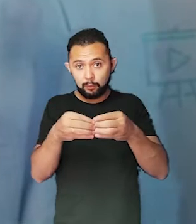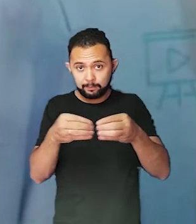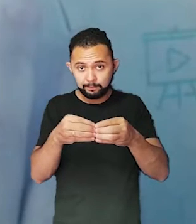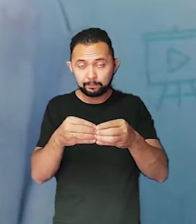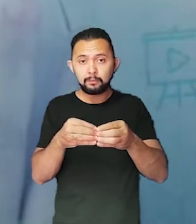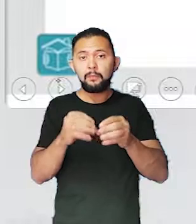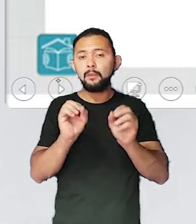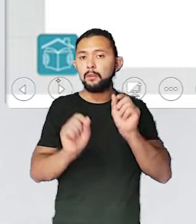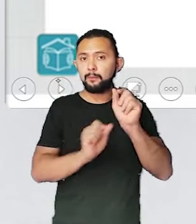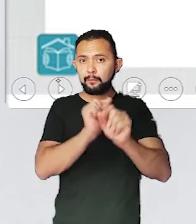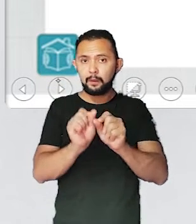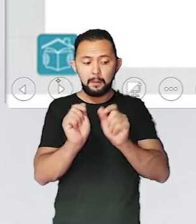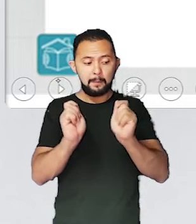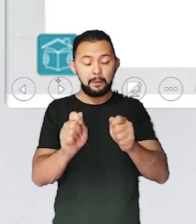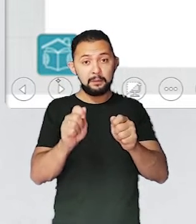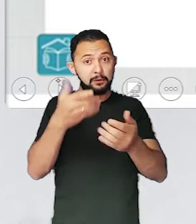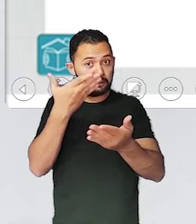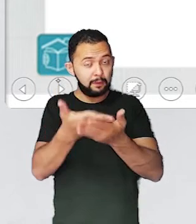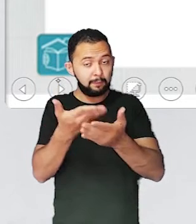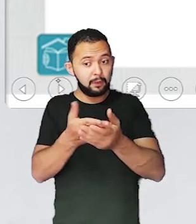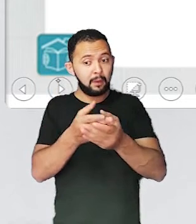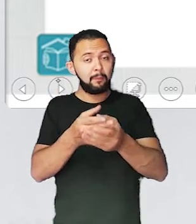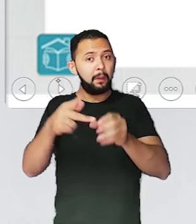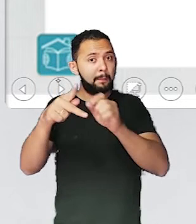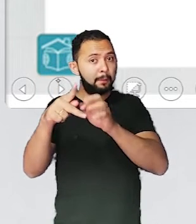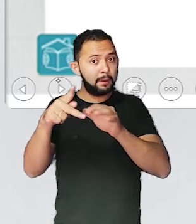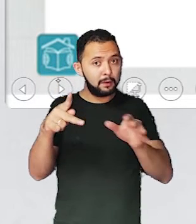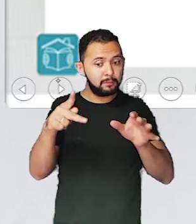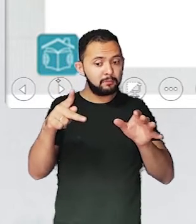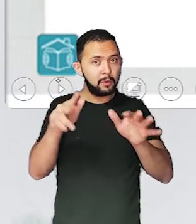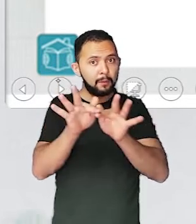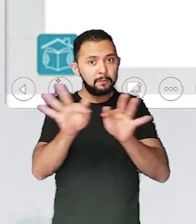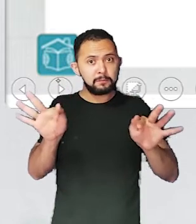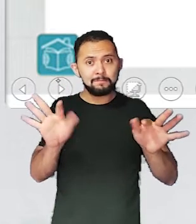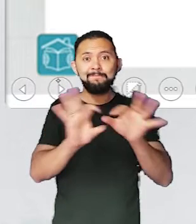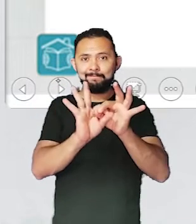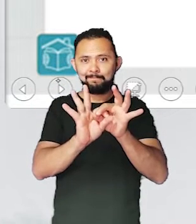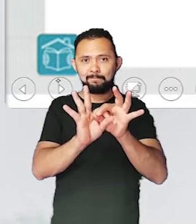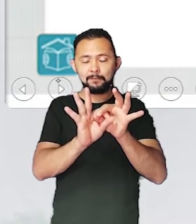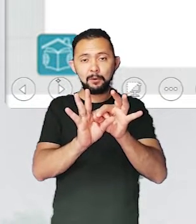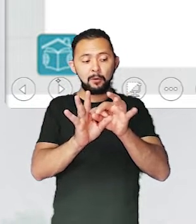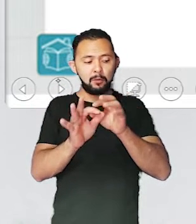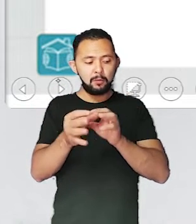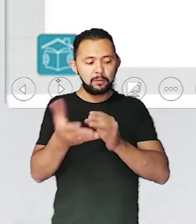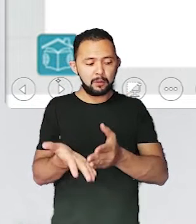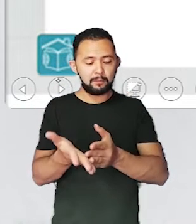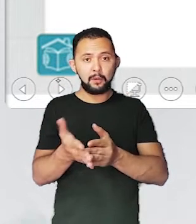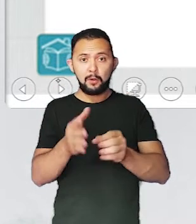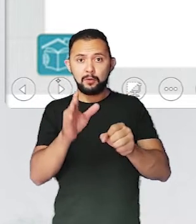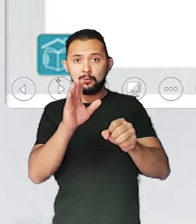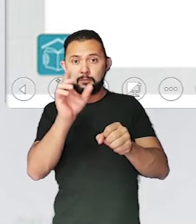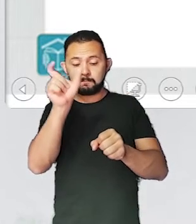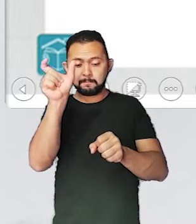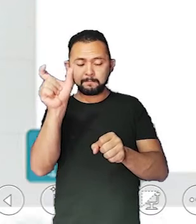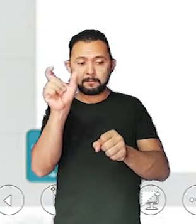por subordinação, que é o que nós vamos estudar. Período composto por subordinação substantiva, certo? Então,